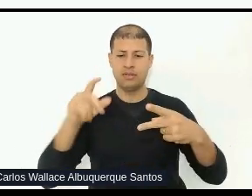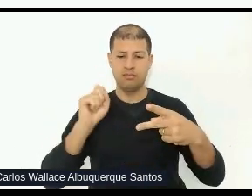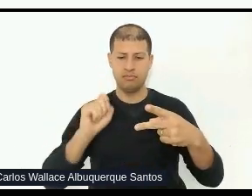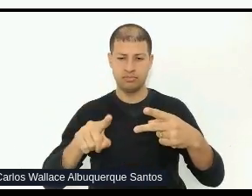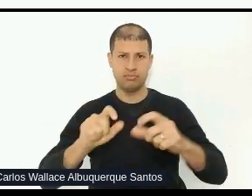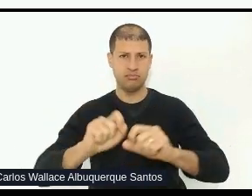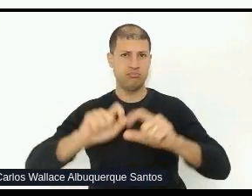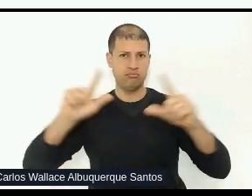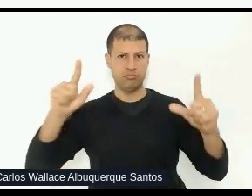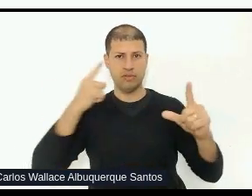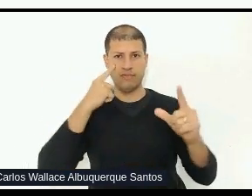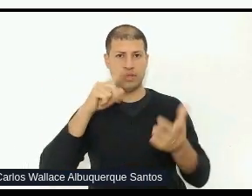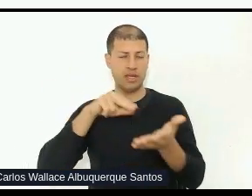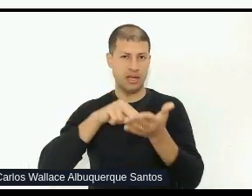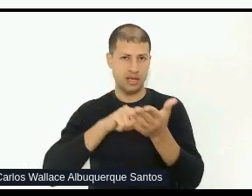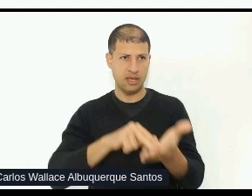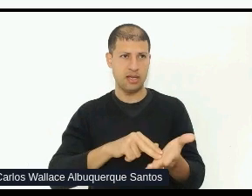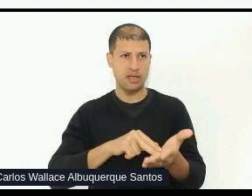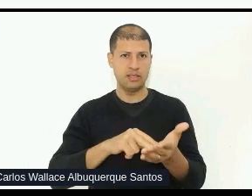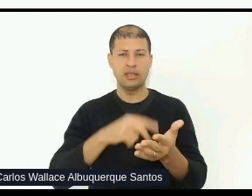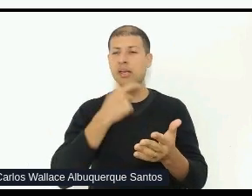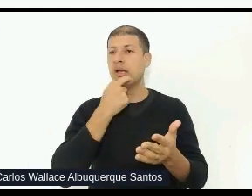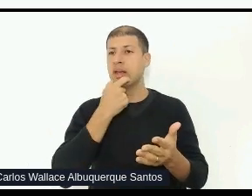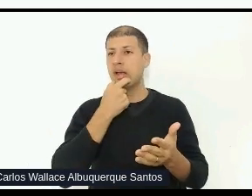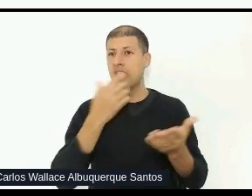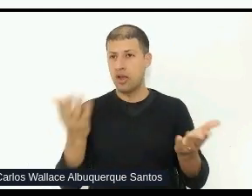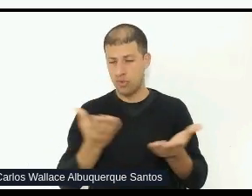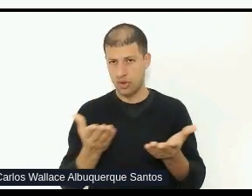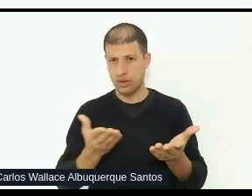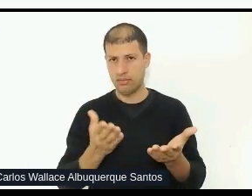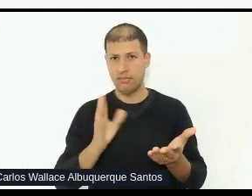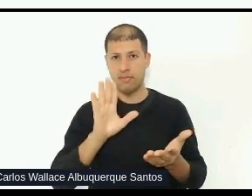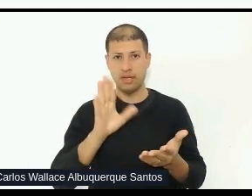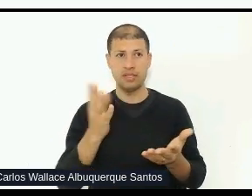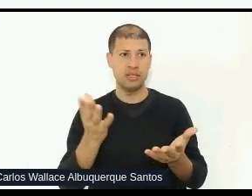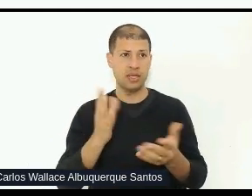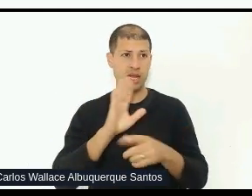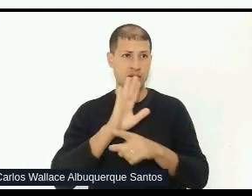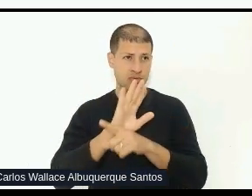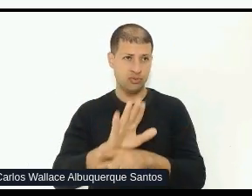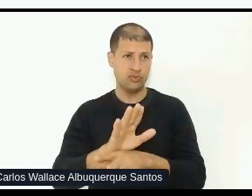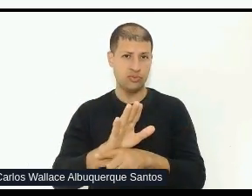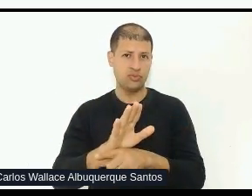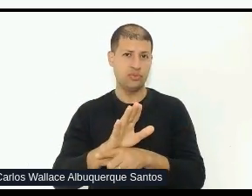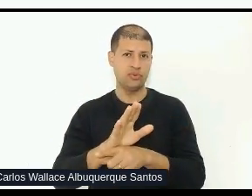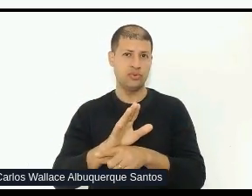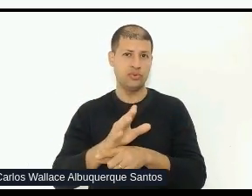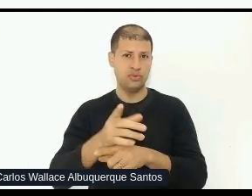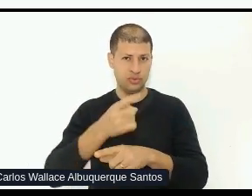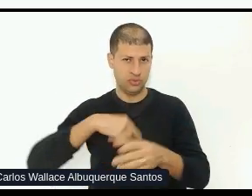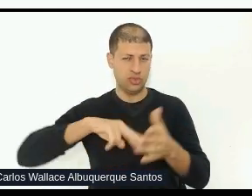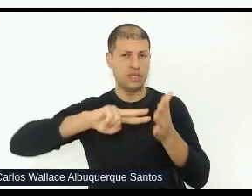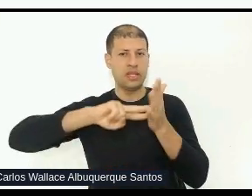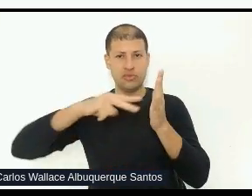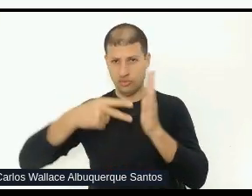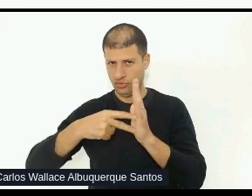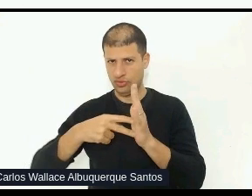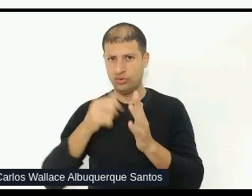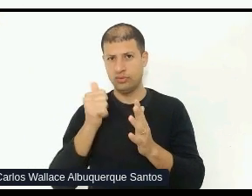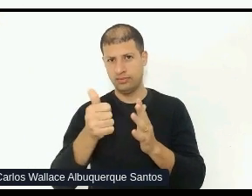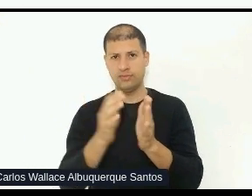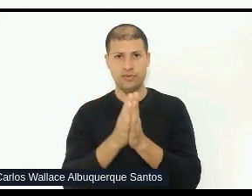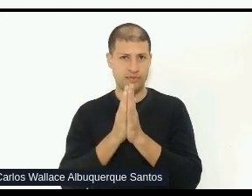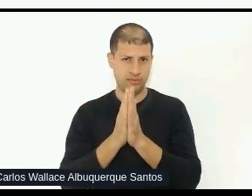carta. Está em inglês agora, mas se quer ajudar nós a traduzir, por